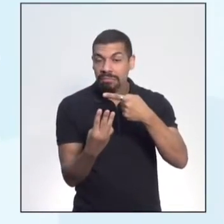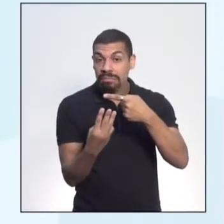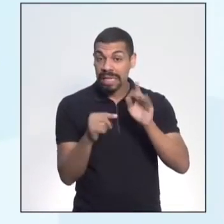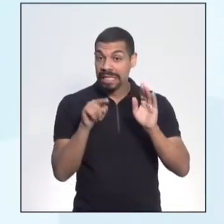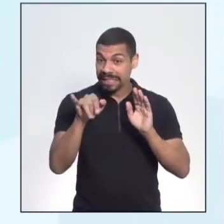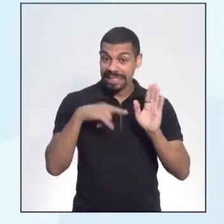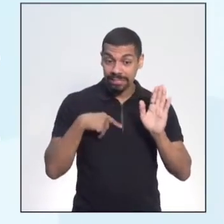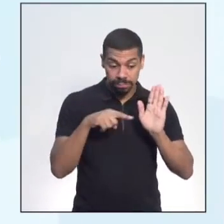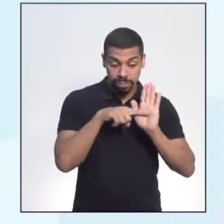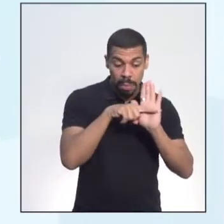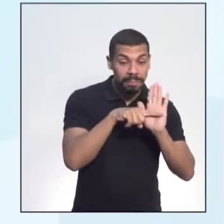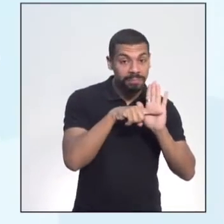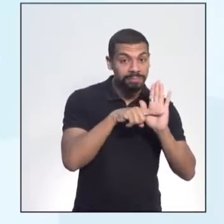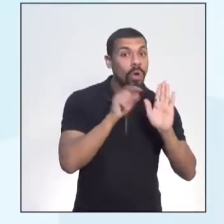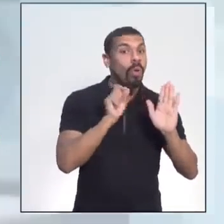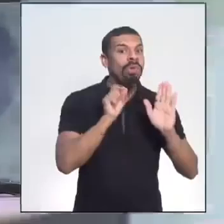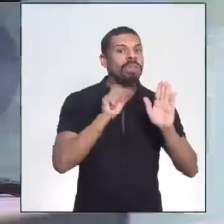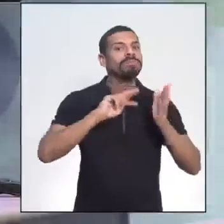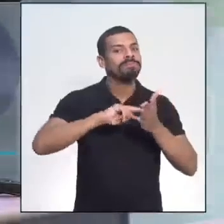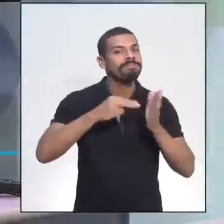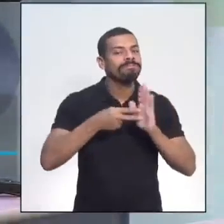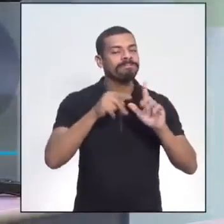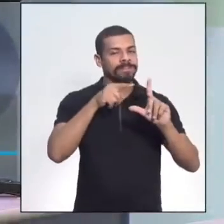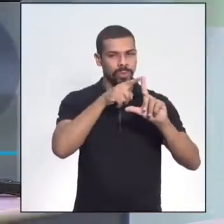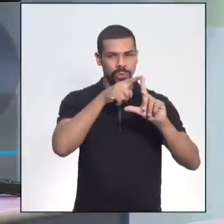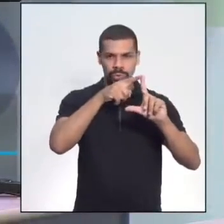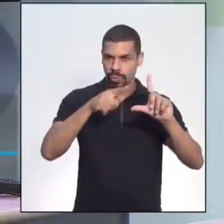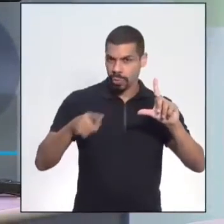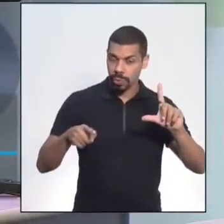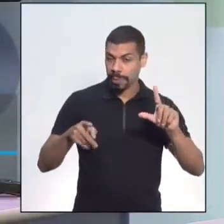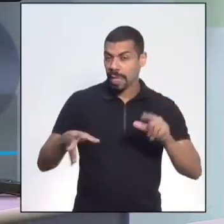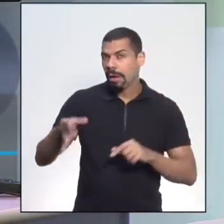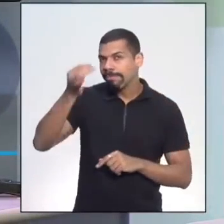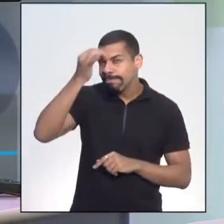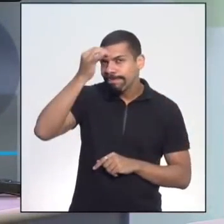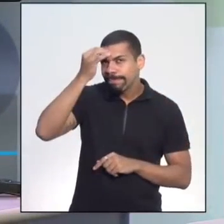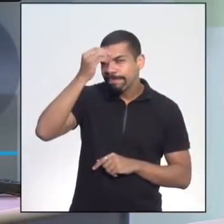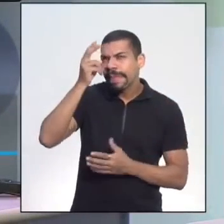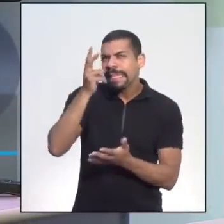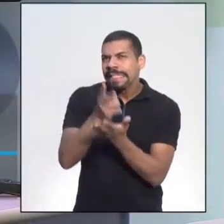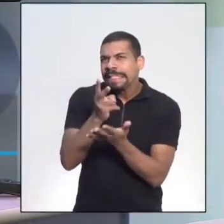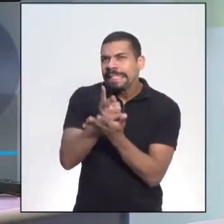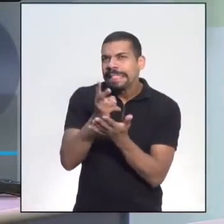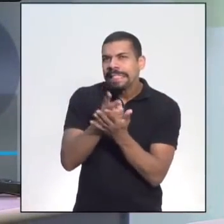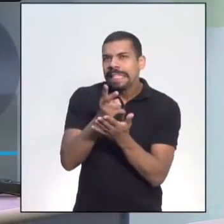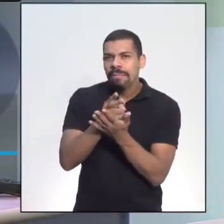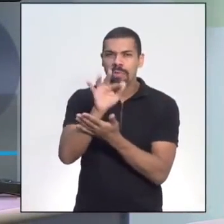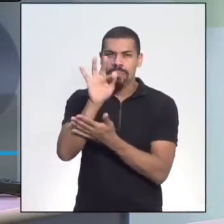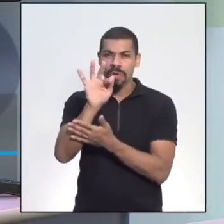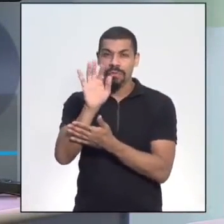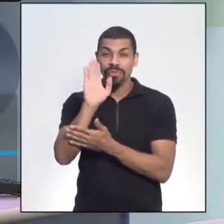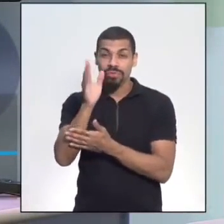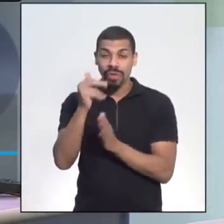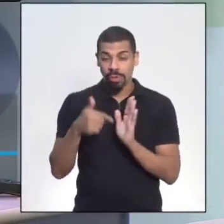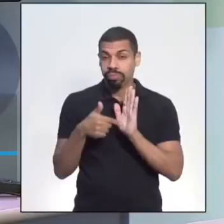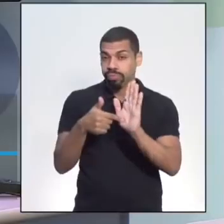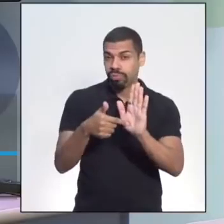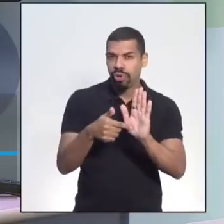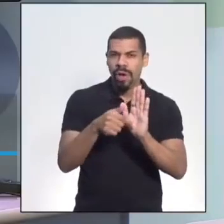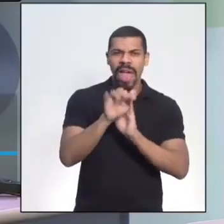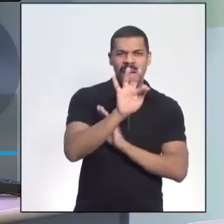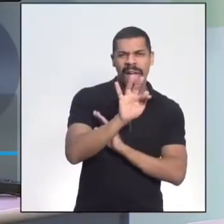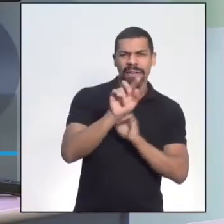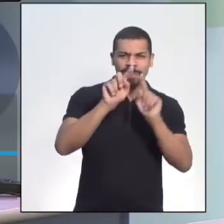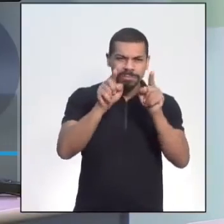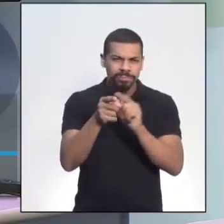menos, ele é uma função decrescente. Então, não se esqueçam, quando a gente tem uma função já com o nome dela lá, f de